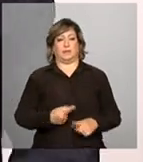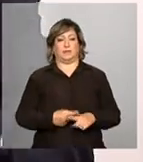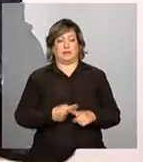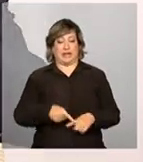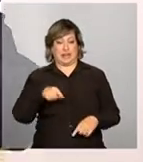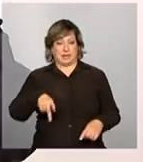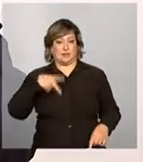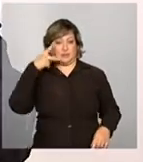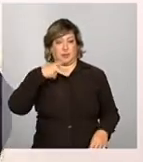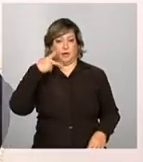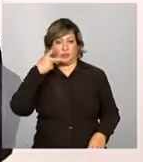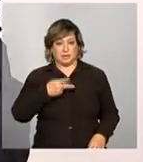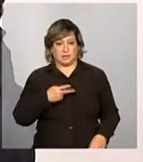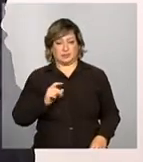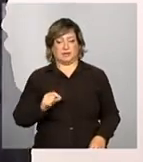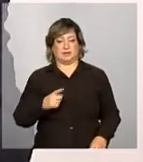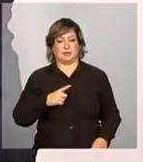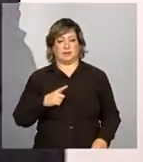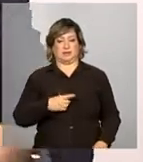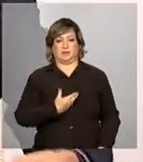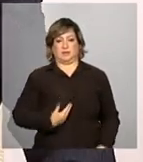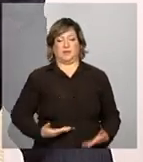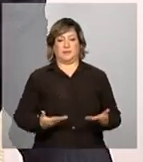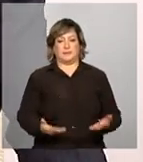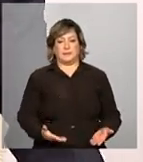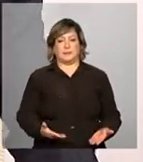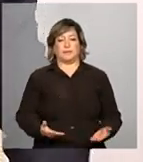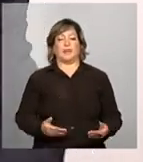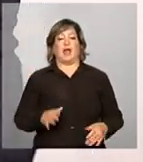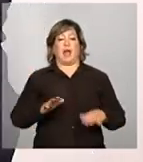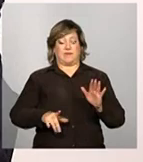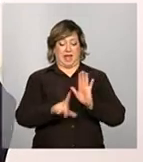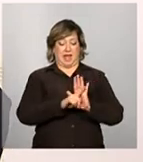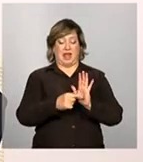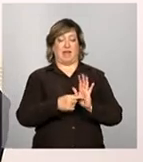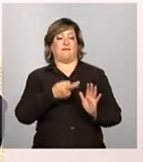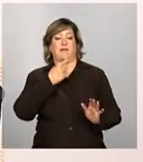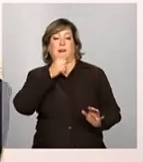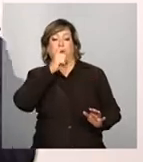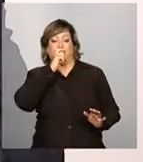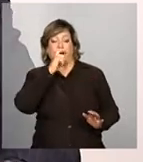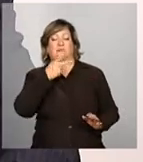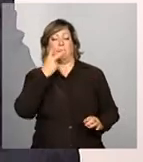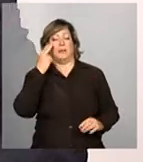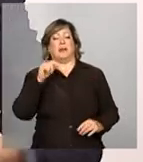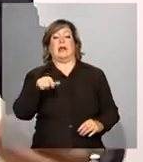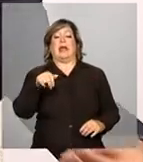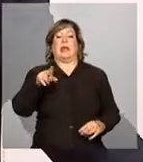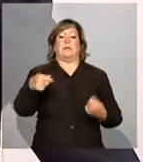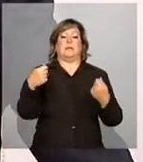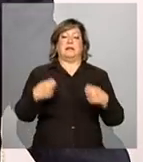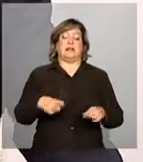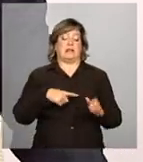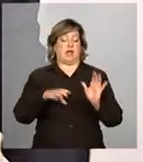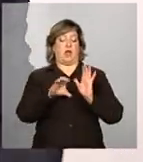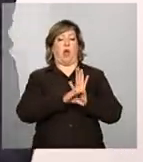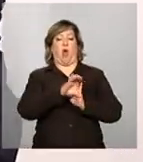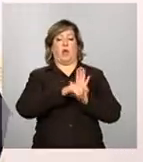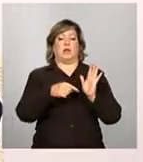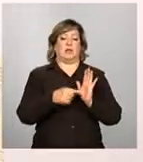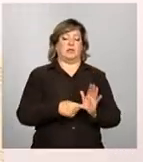ela tira lado escopo da lei que muitas vezes é fria que diz olha Assistência Social e para quem dela necessitar está na Constituição